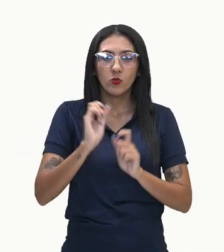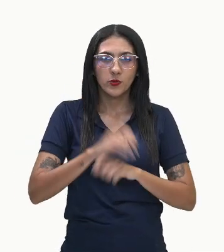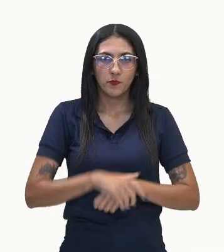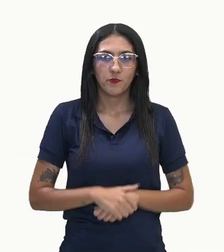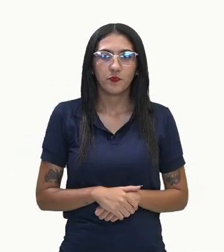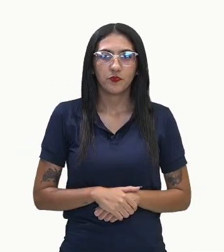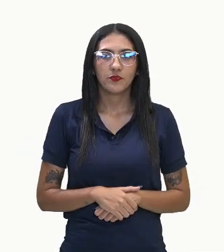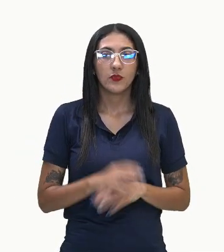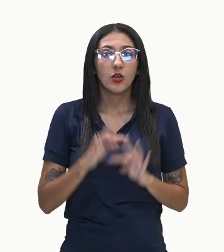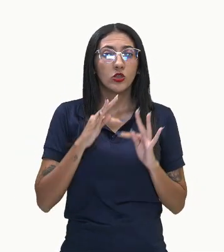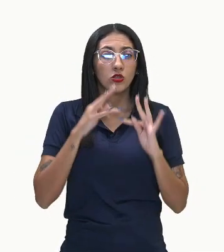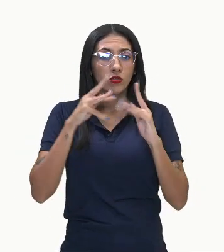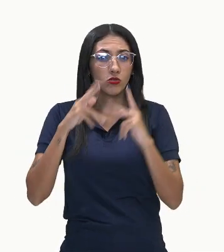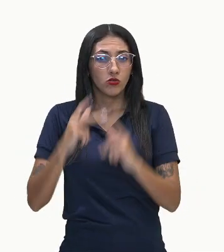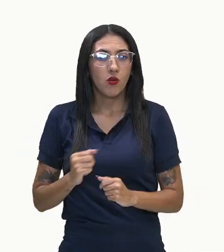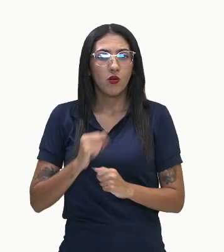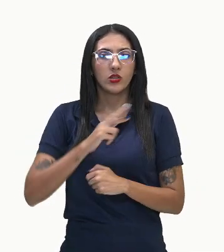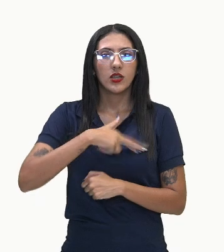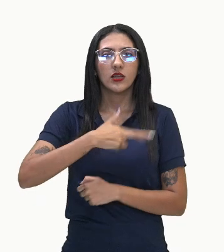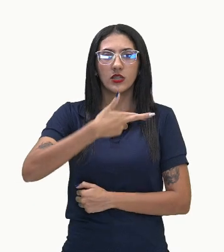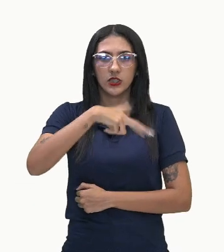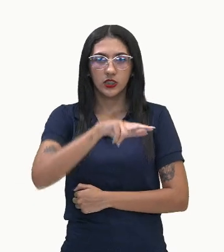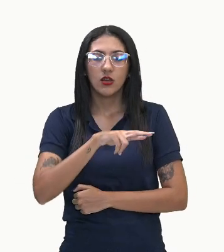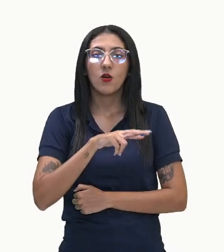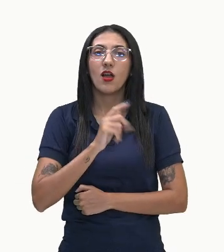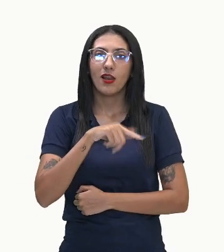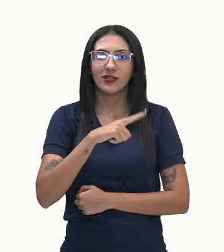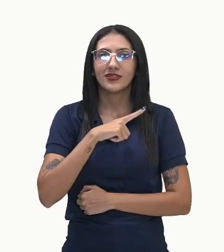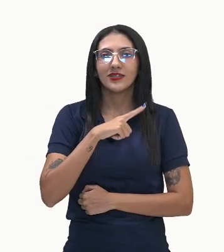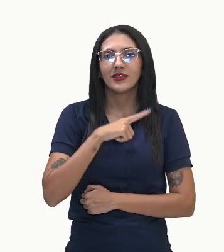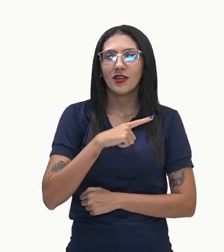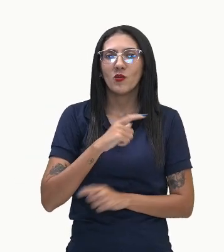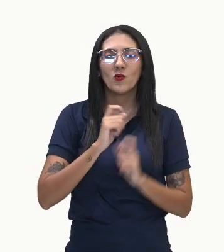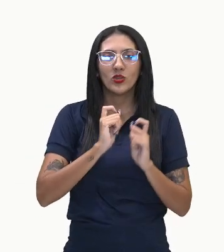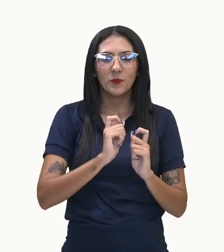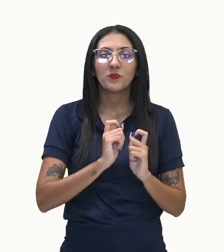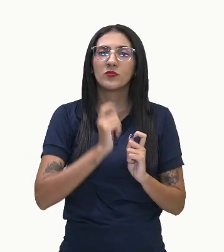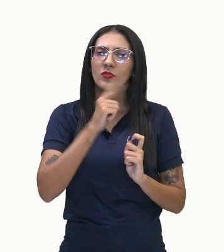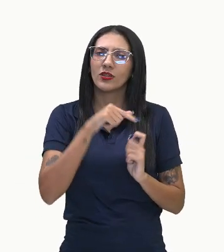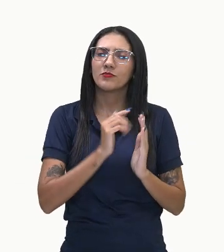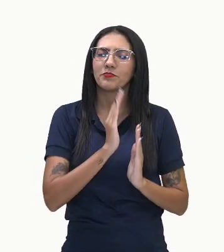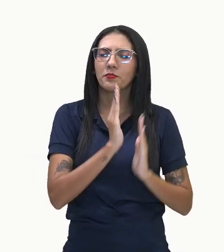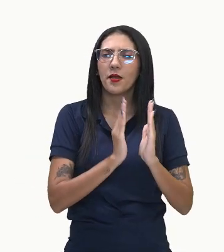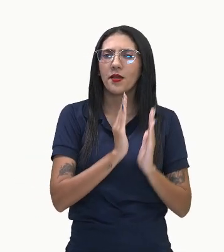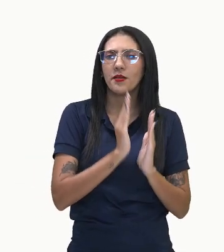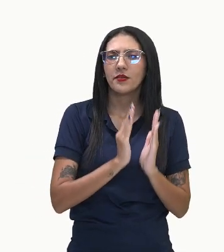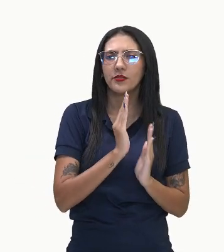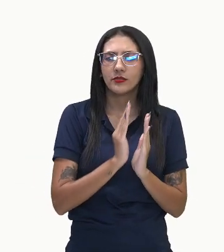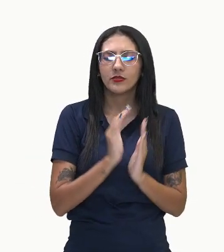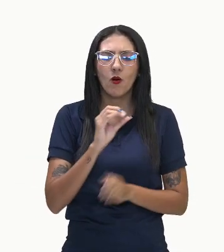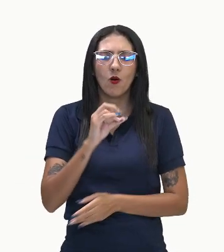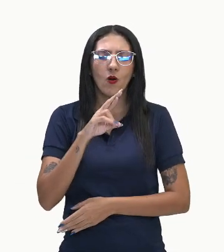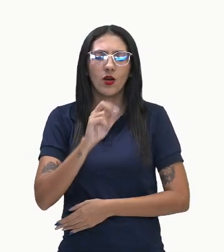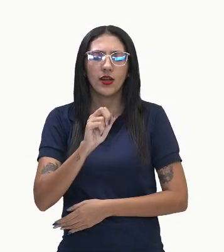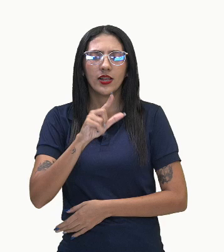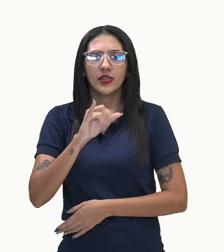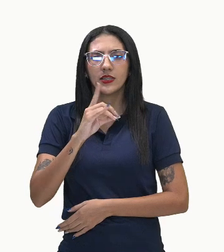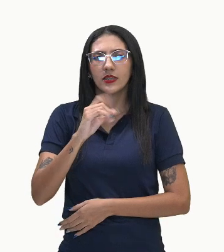toda religião, ela passa o quê? Pela questão da oralidade.